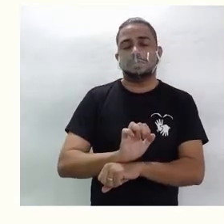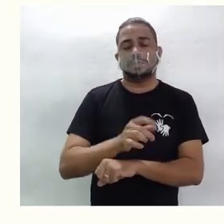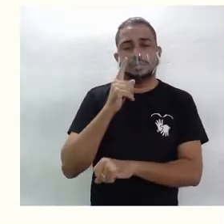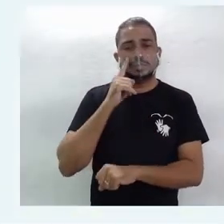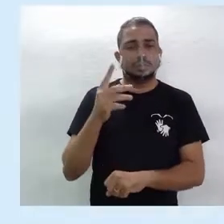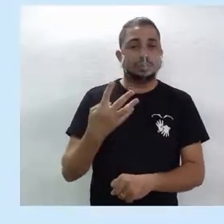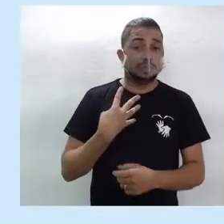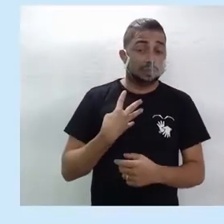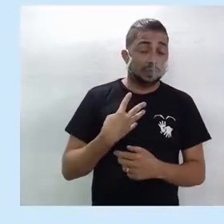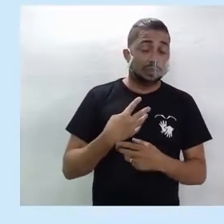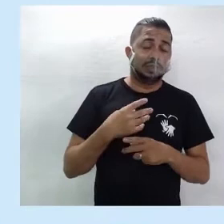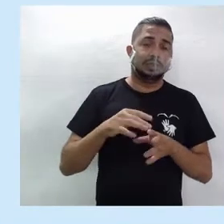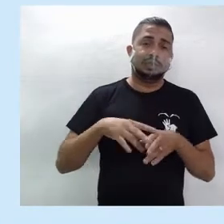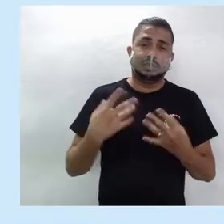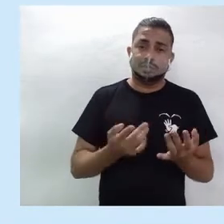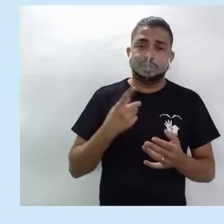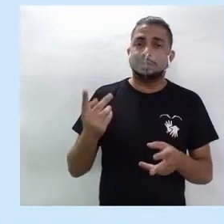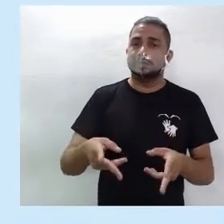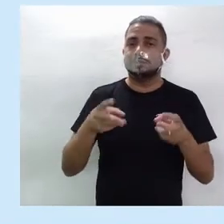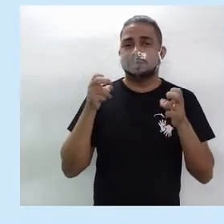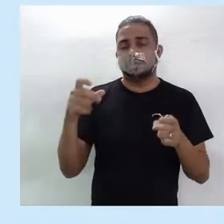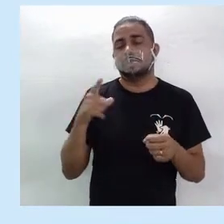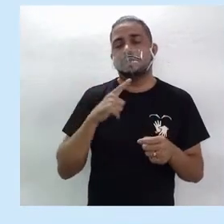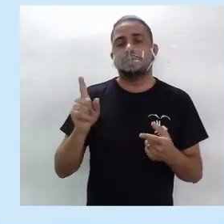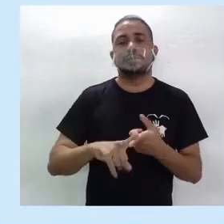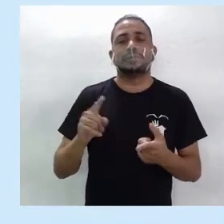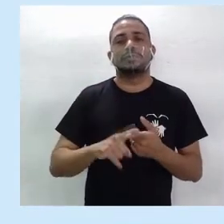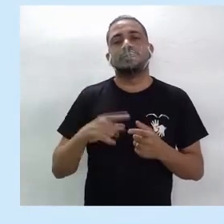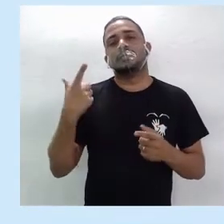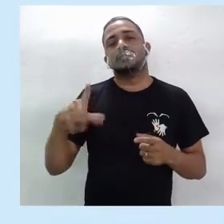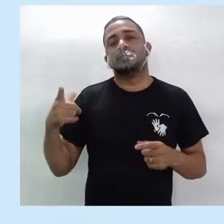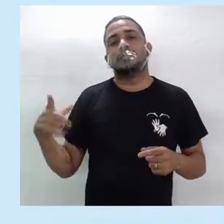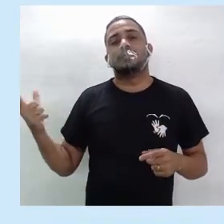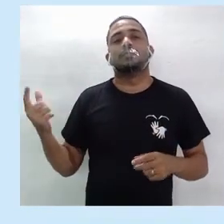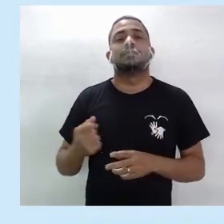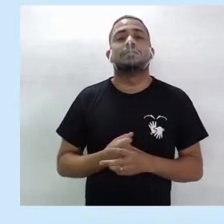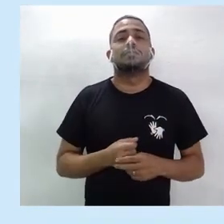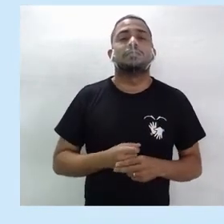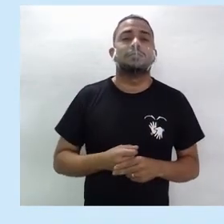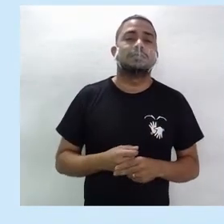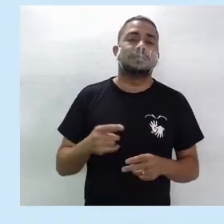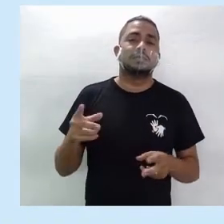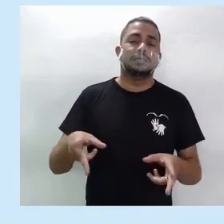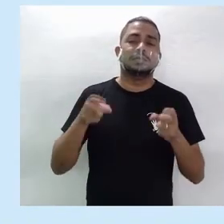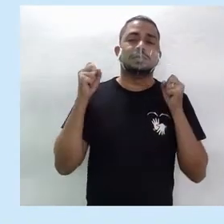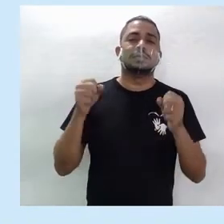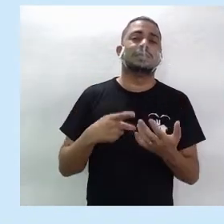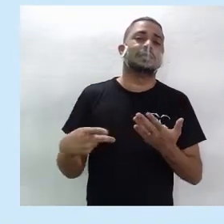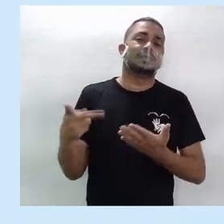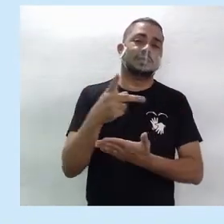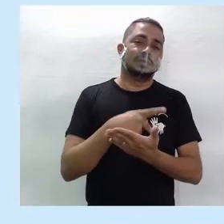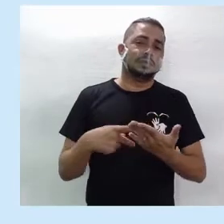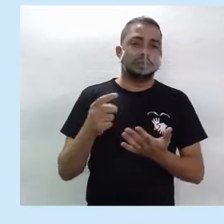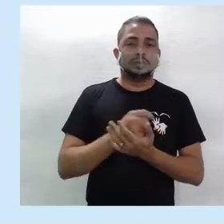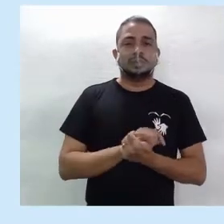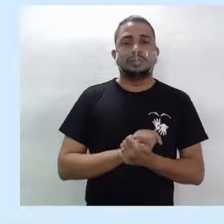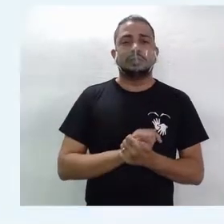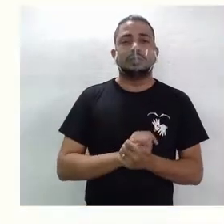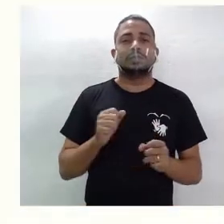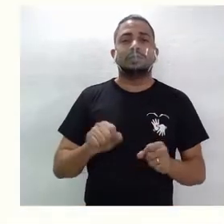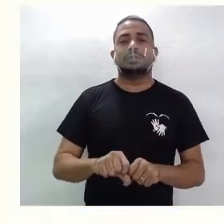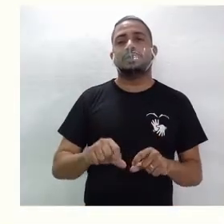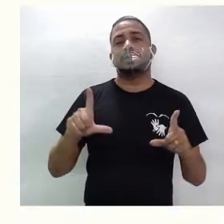mim. Então, a gente está observando que existem também outras questões na observação dos mapas, tá? Olha na tela mais uma